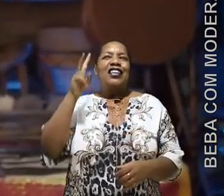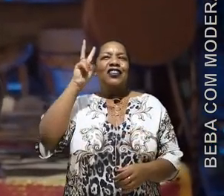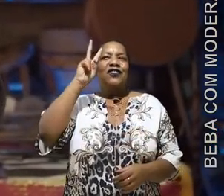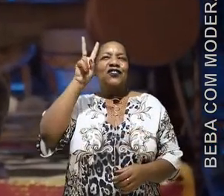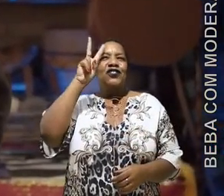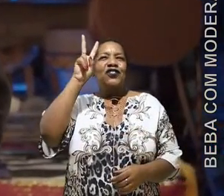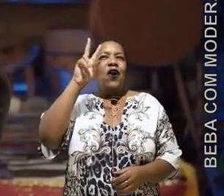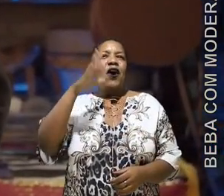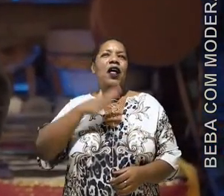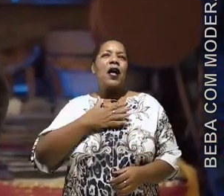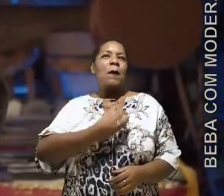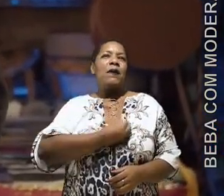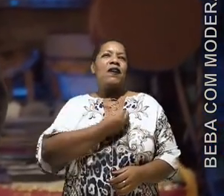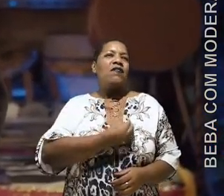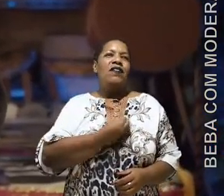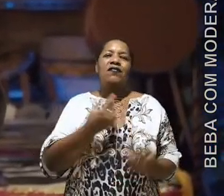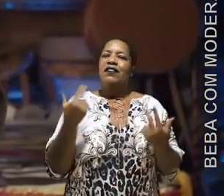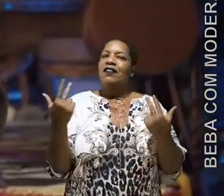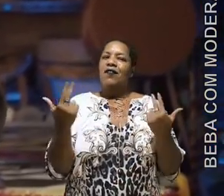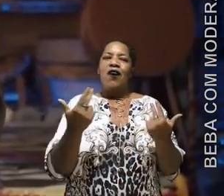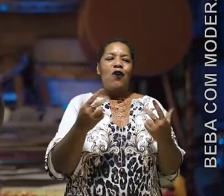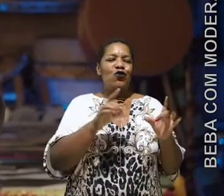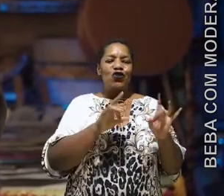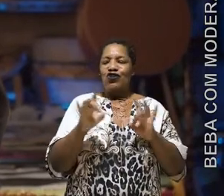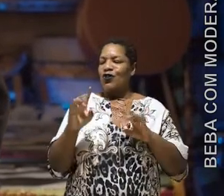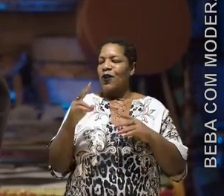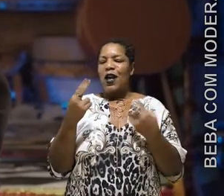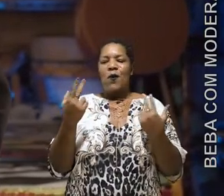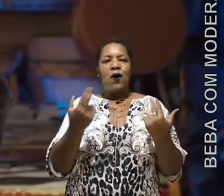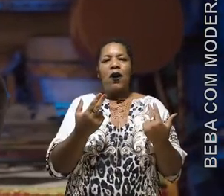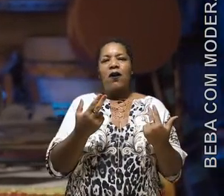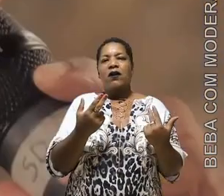trajetos e Olá